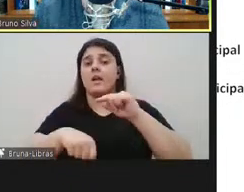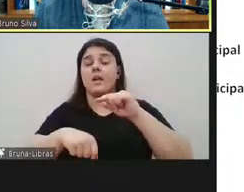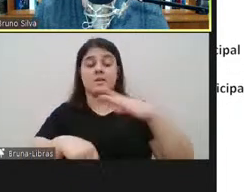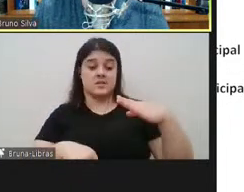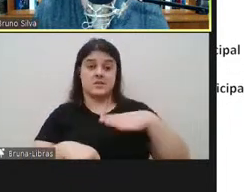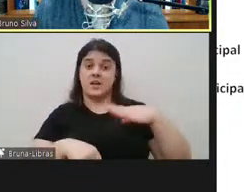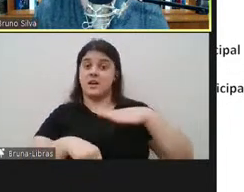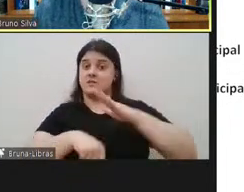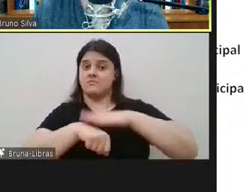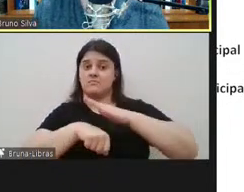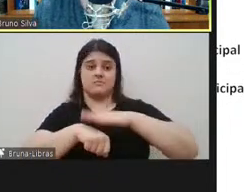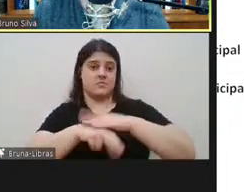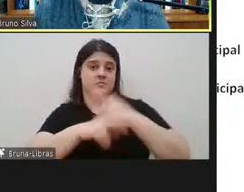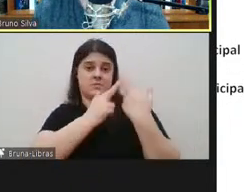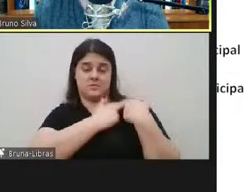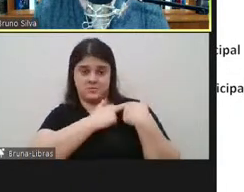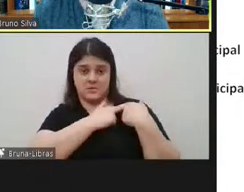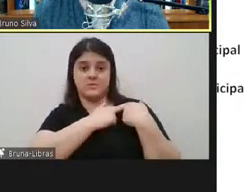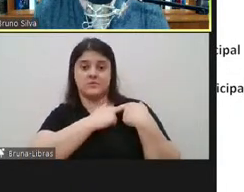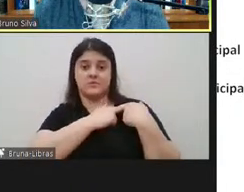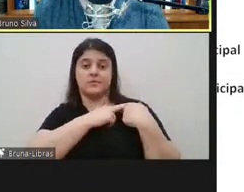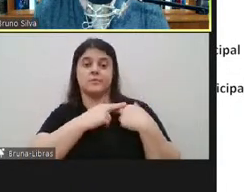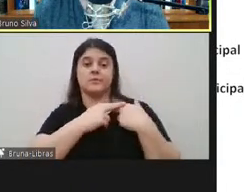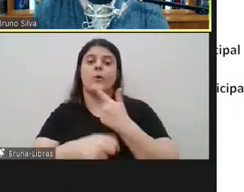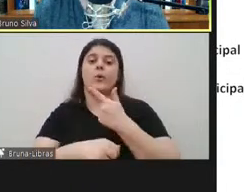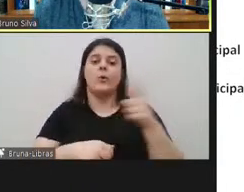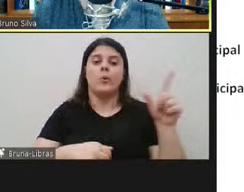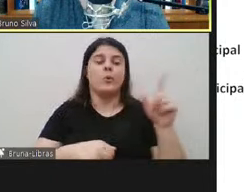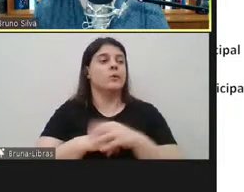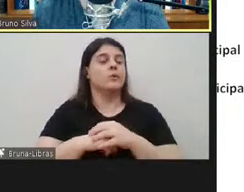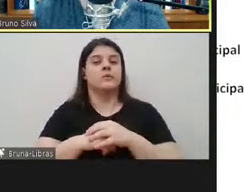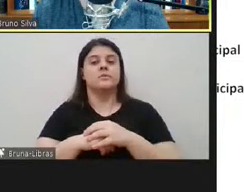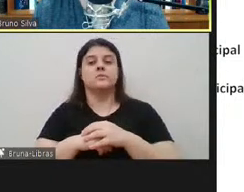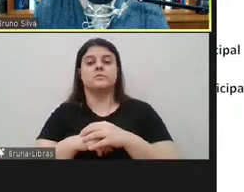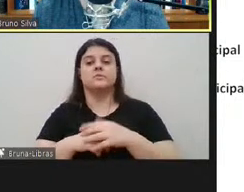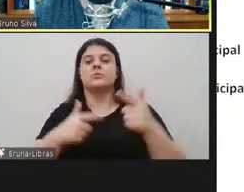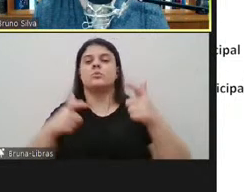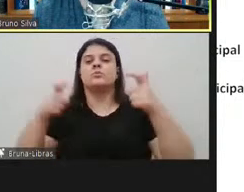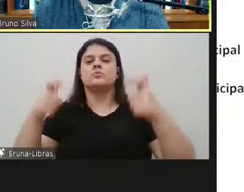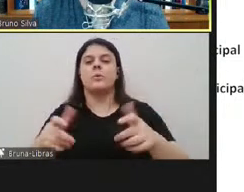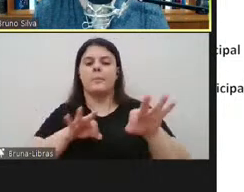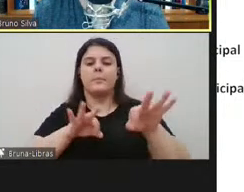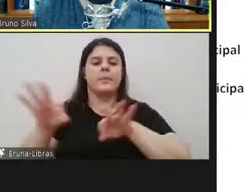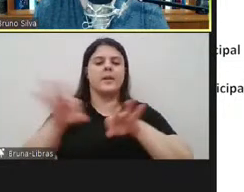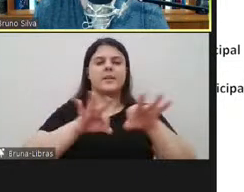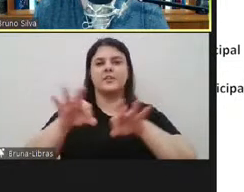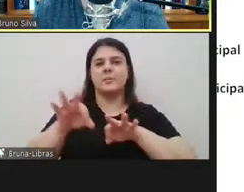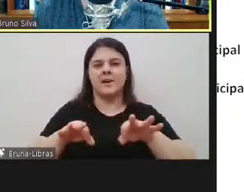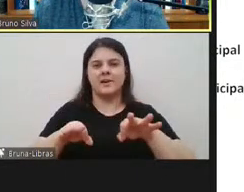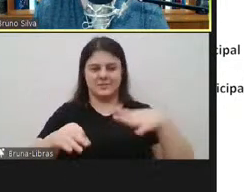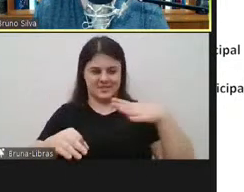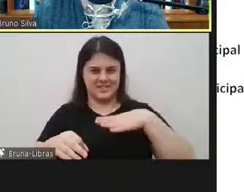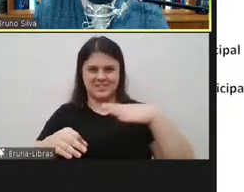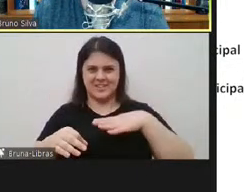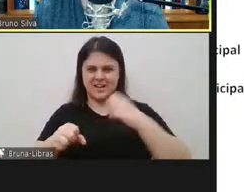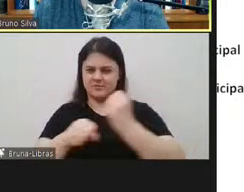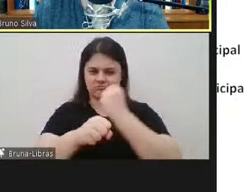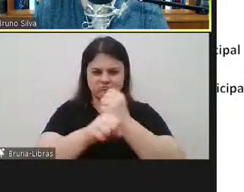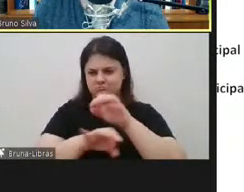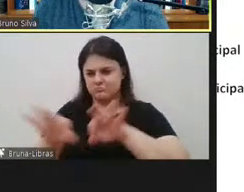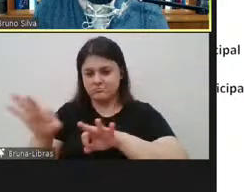município a definição da política territorial Urbana né o seja do planejamento Urbano